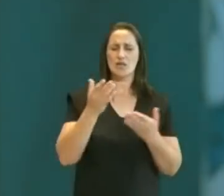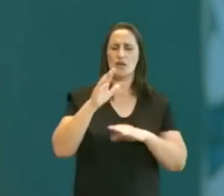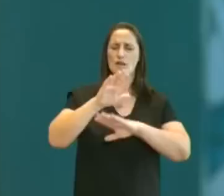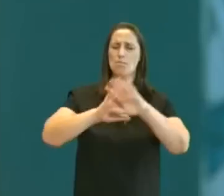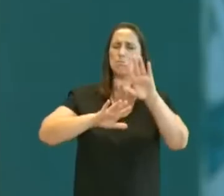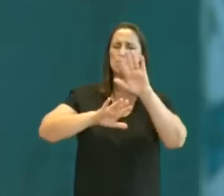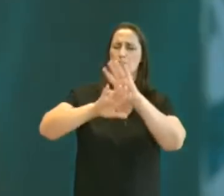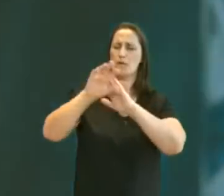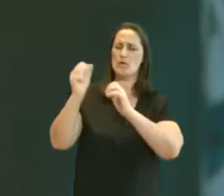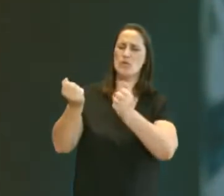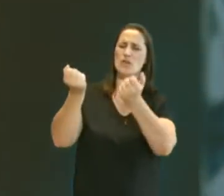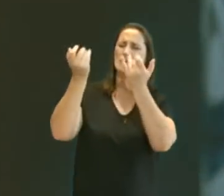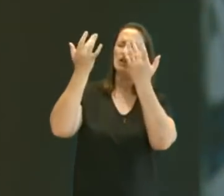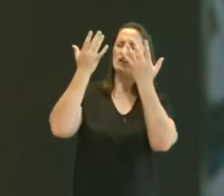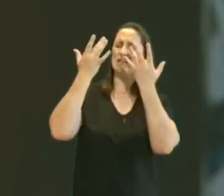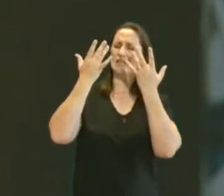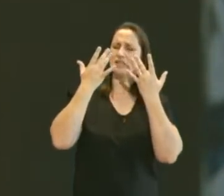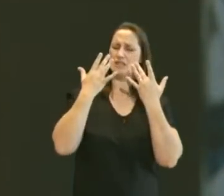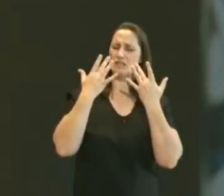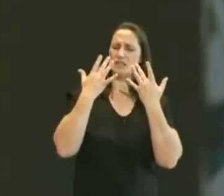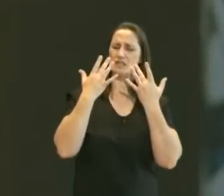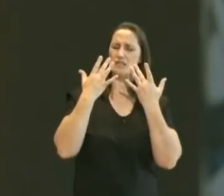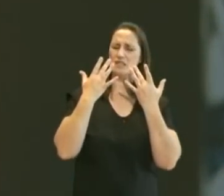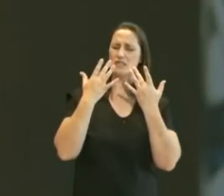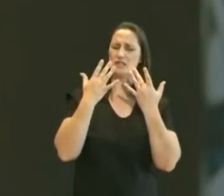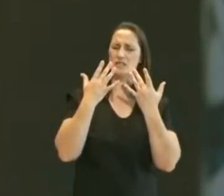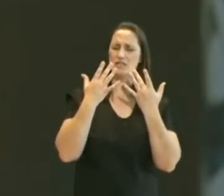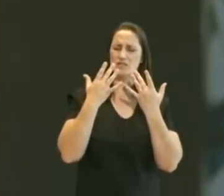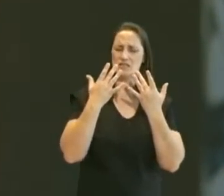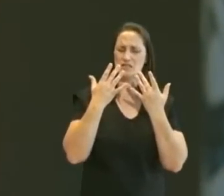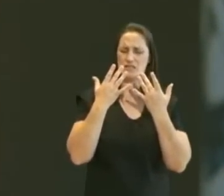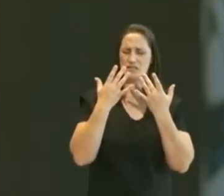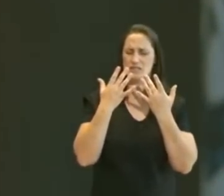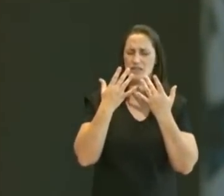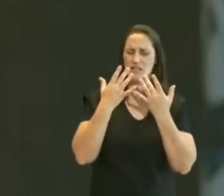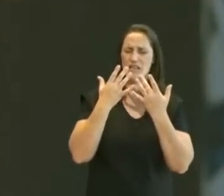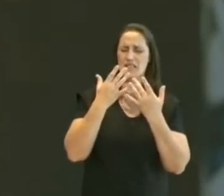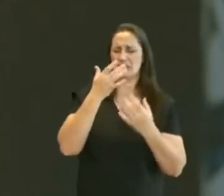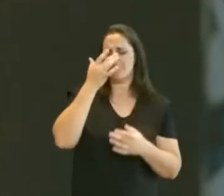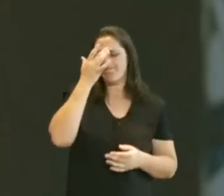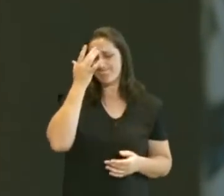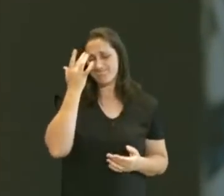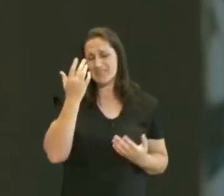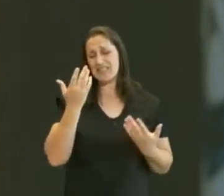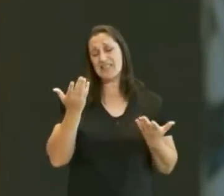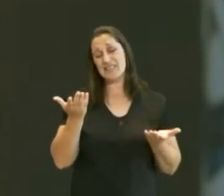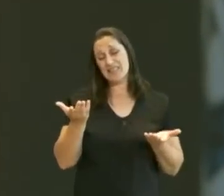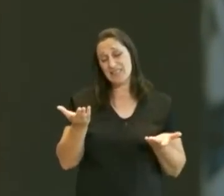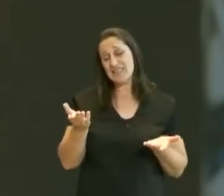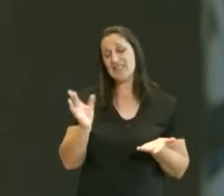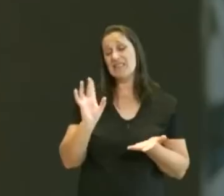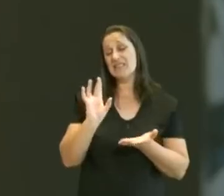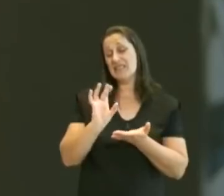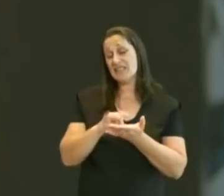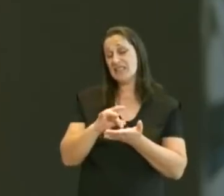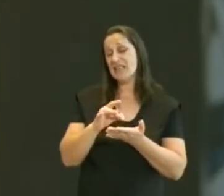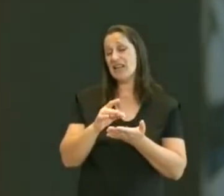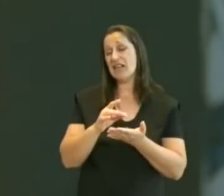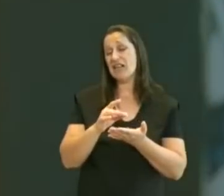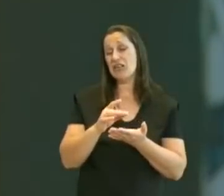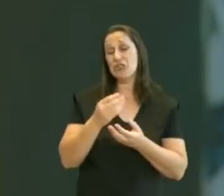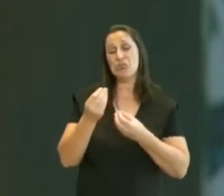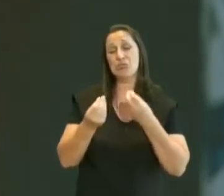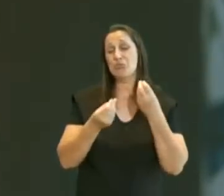graça, aqueles que estão olhando os seus números, e estão dizendo, é a realidade, não tem